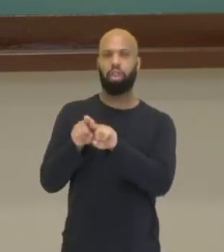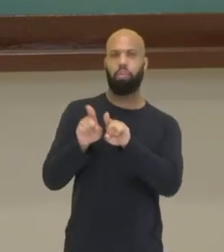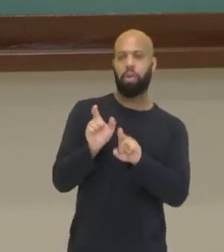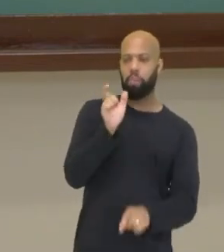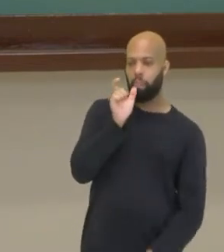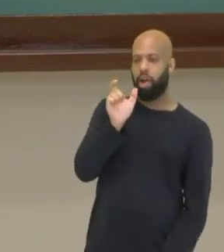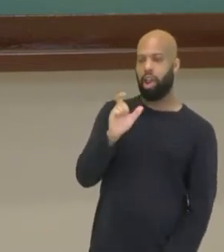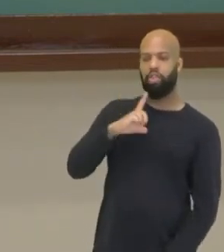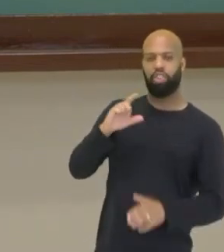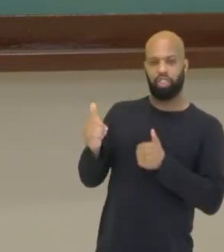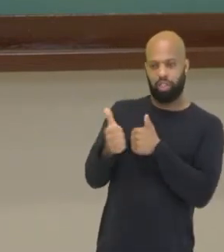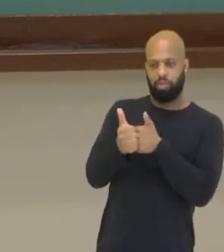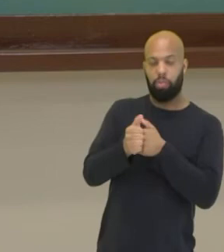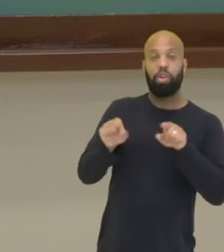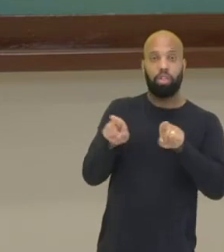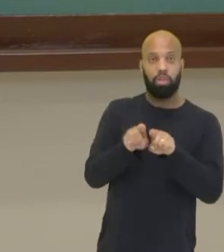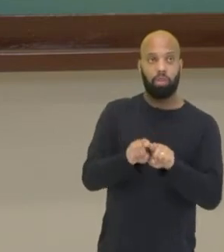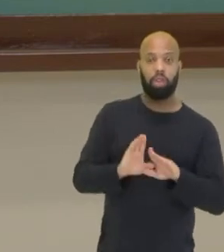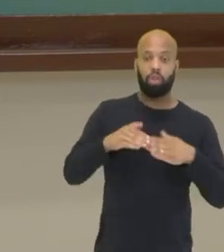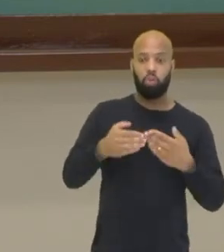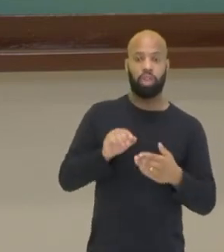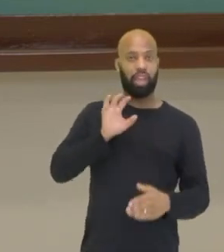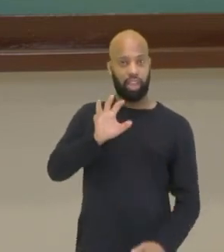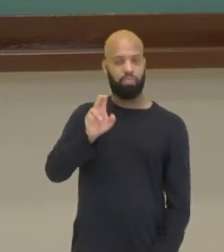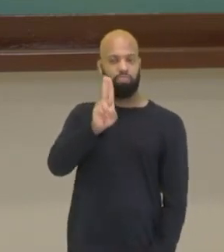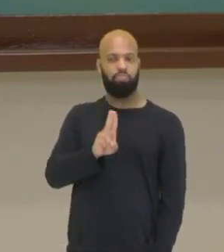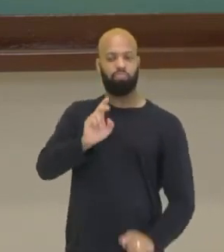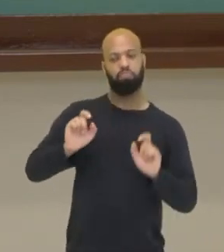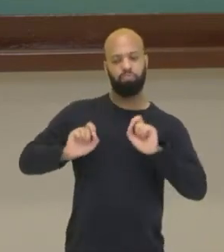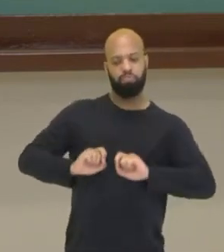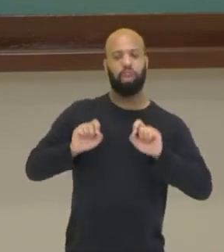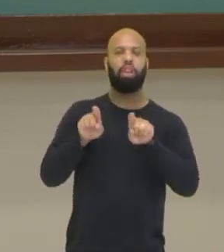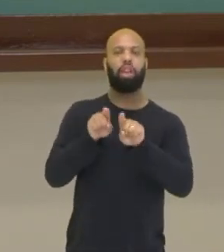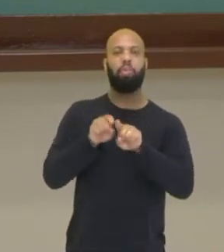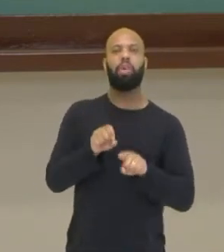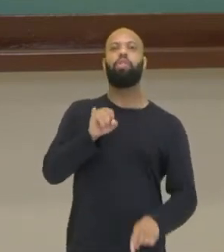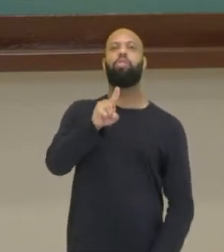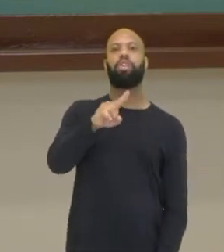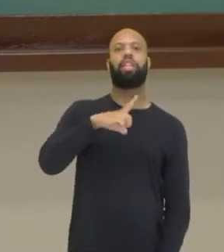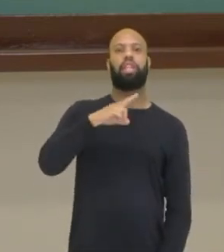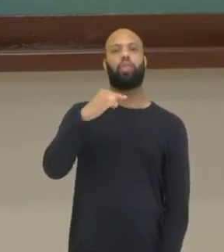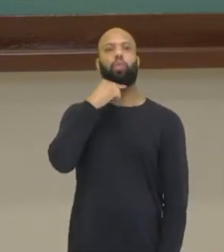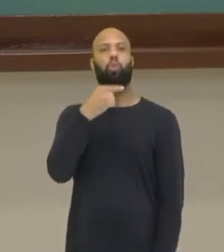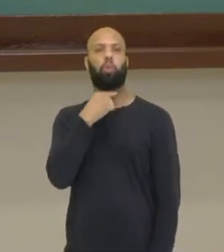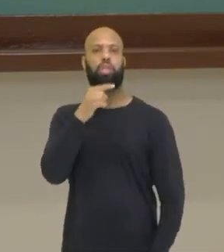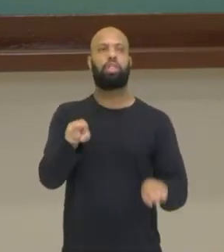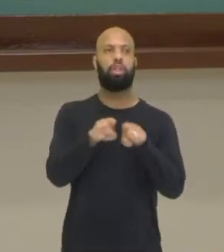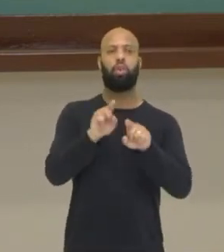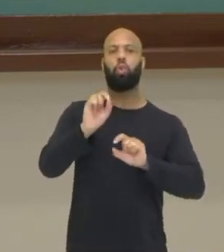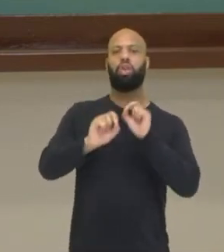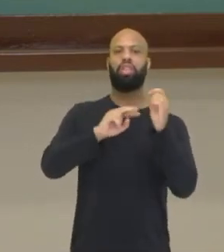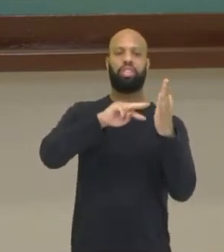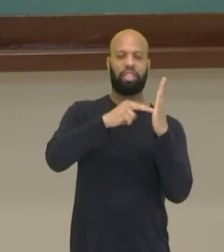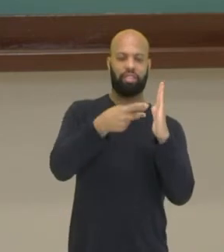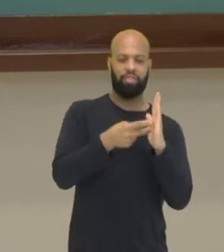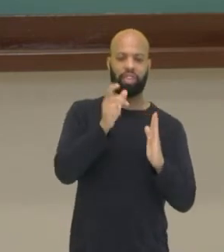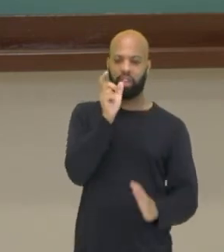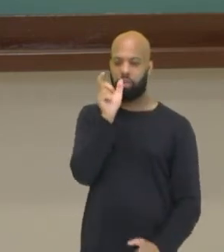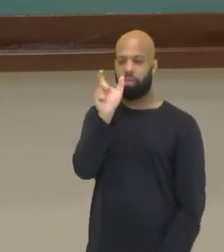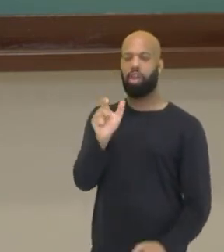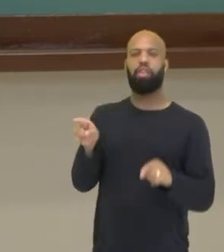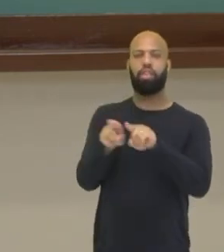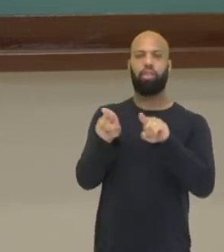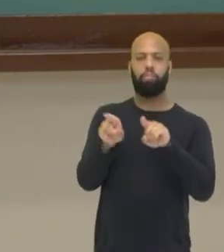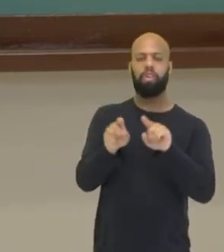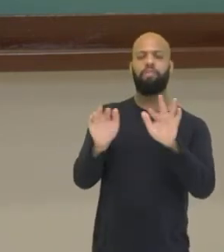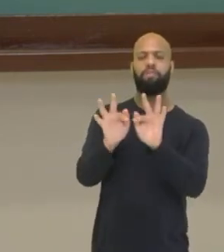estão próximas, né? Então esse é um recurso bem legal, né? Quando você tiver em dúvida sobre o que pode significar aquela palavra ou